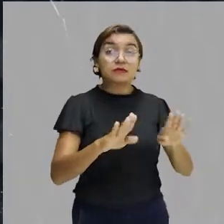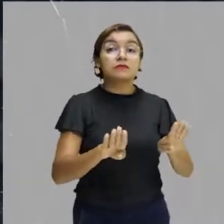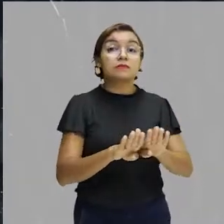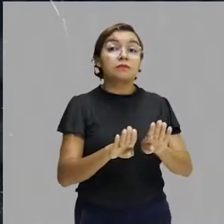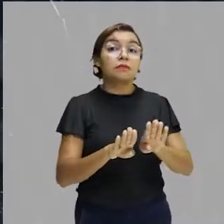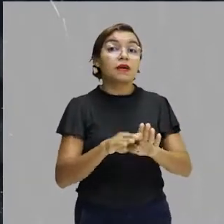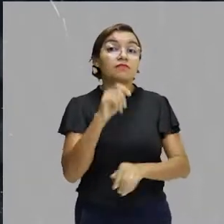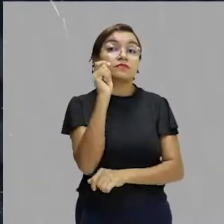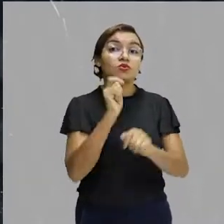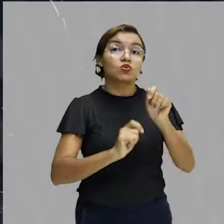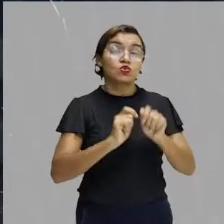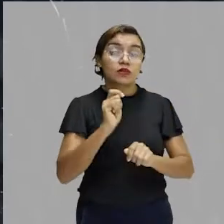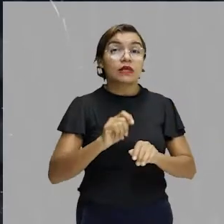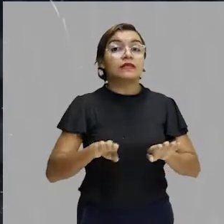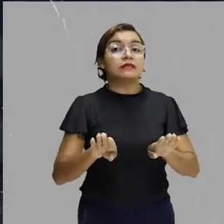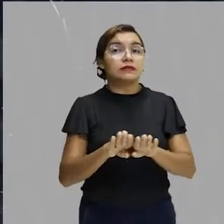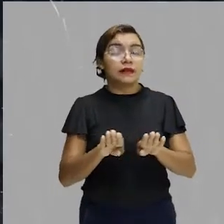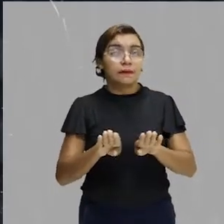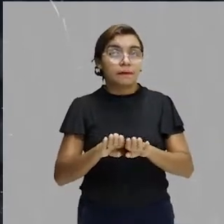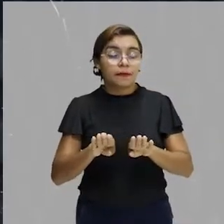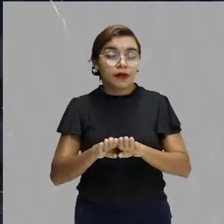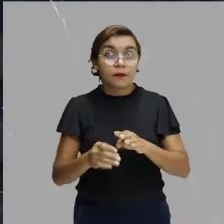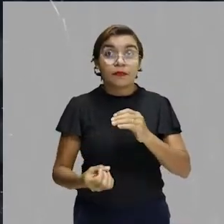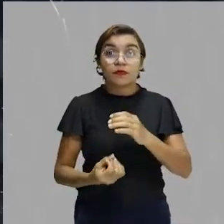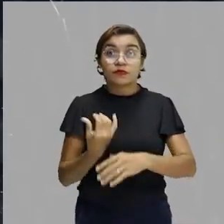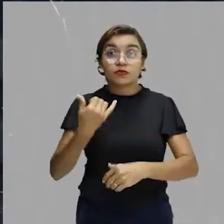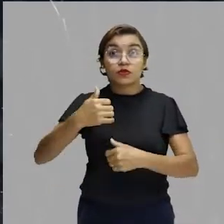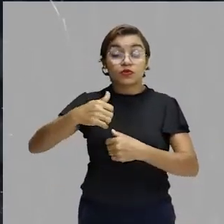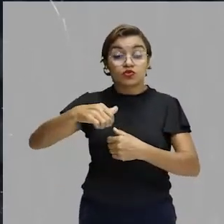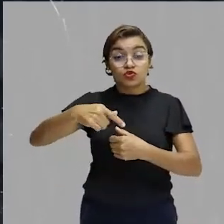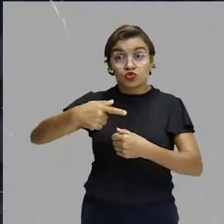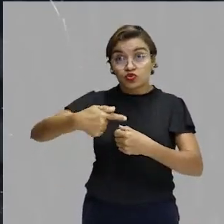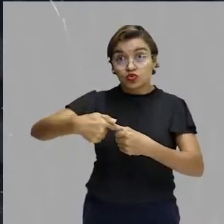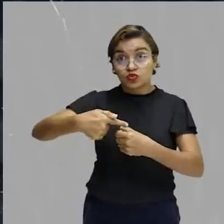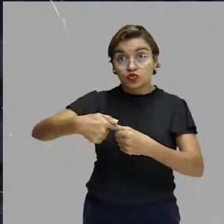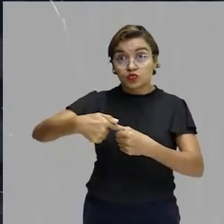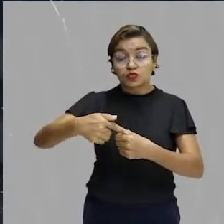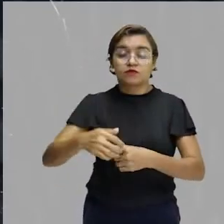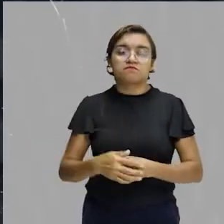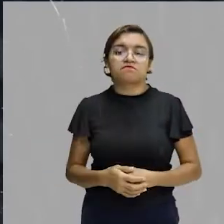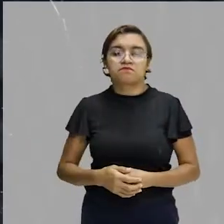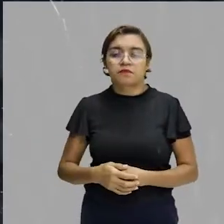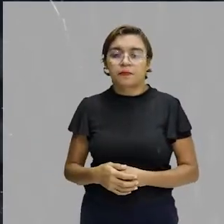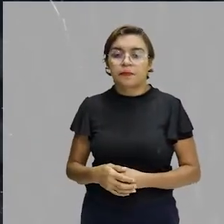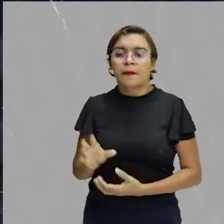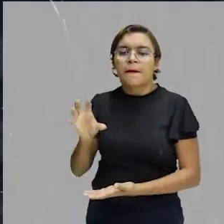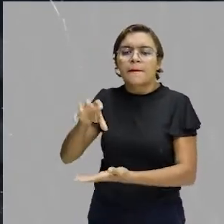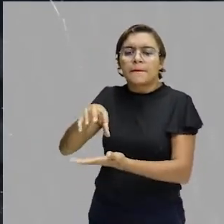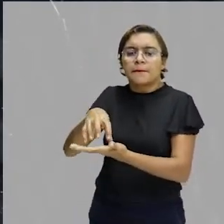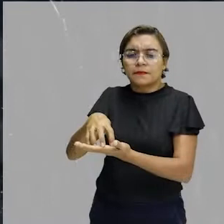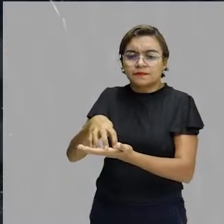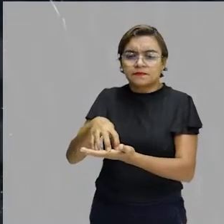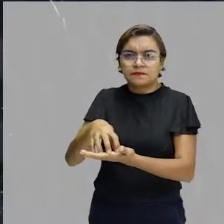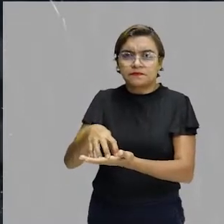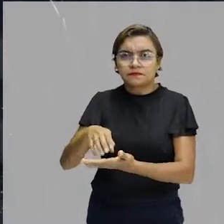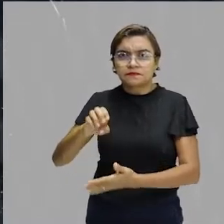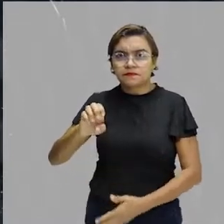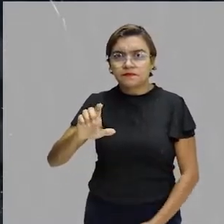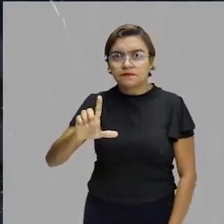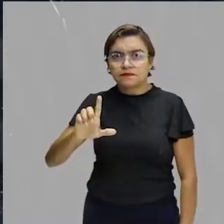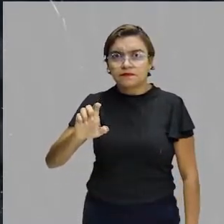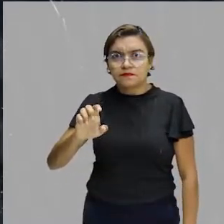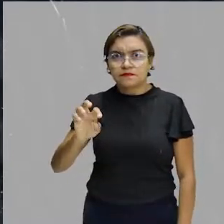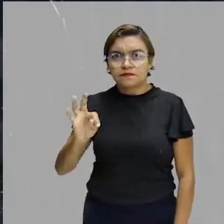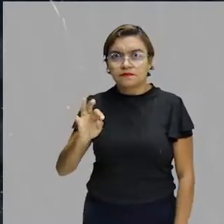também produção de combustíveis. Isso é matriz energética. O que é matriz elétrica, Marcos? É quando eu